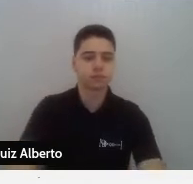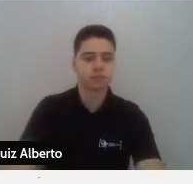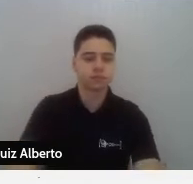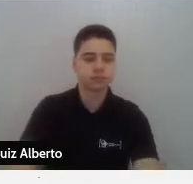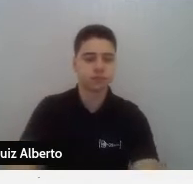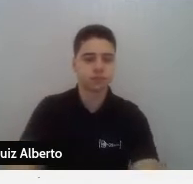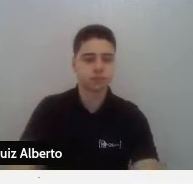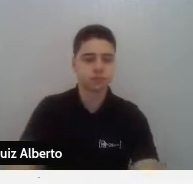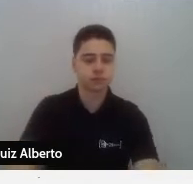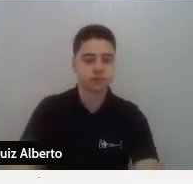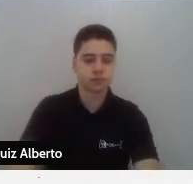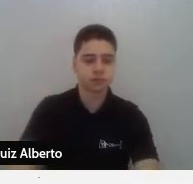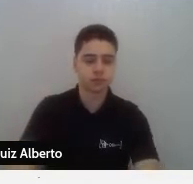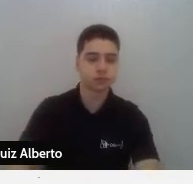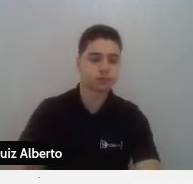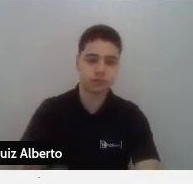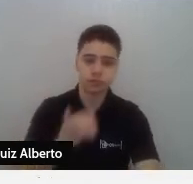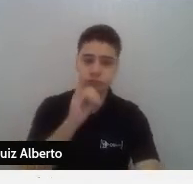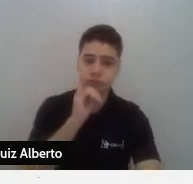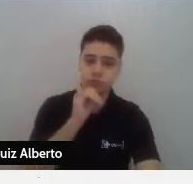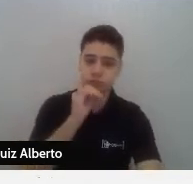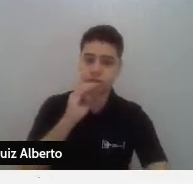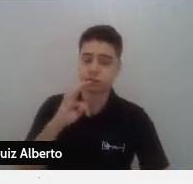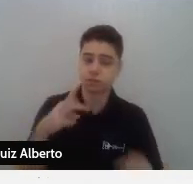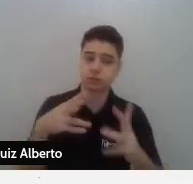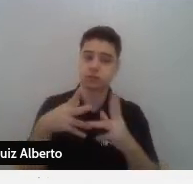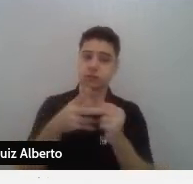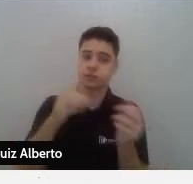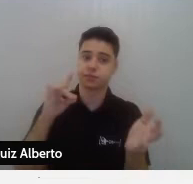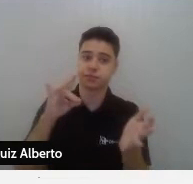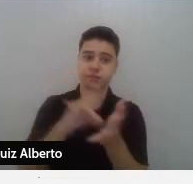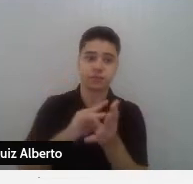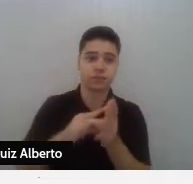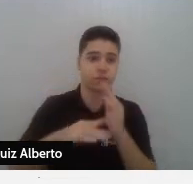Já a realidade aumentada,